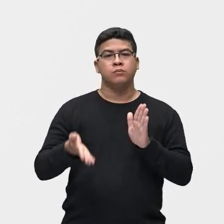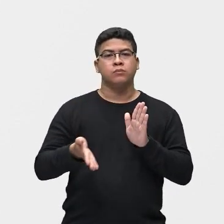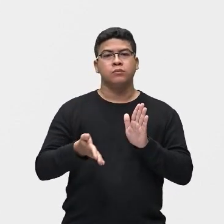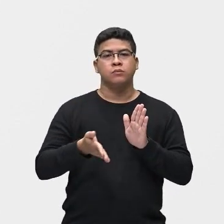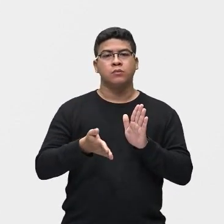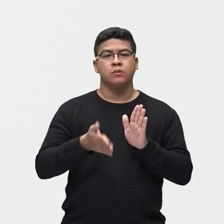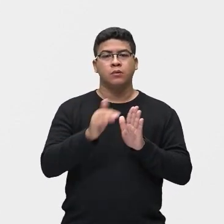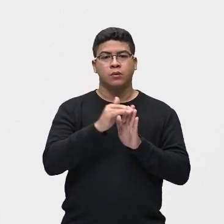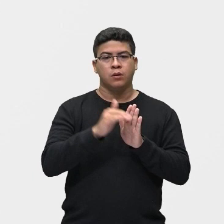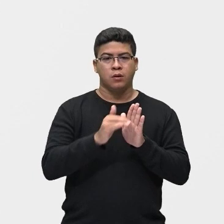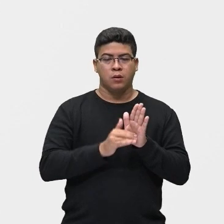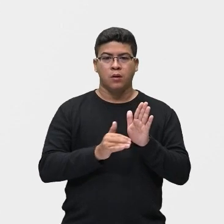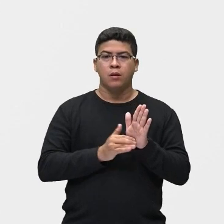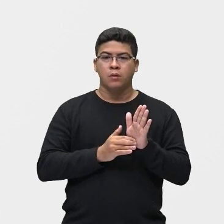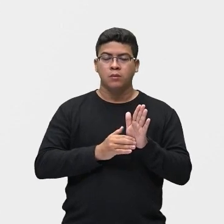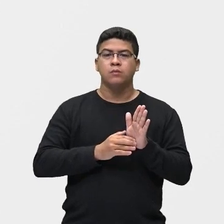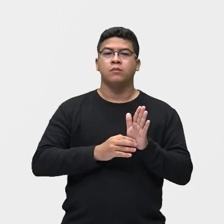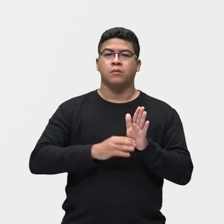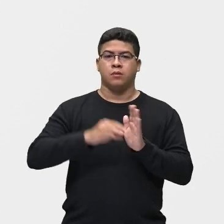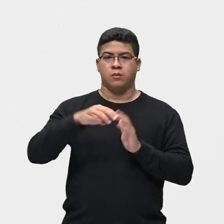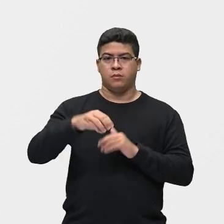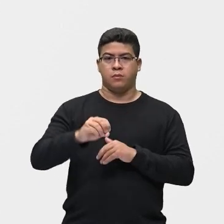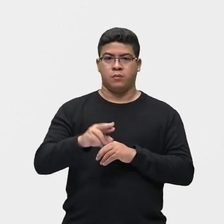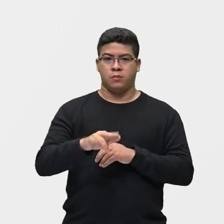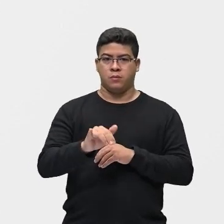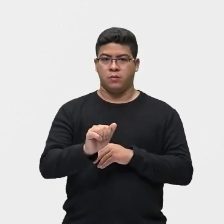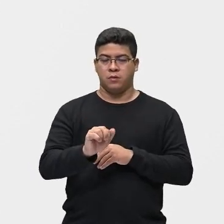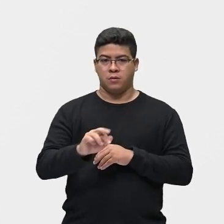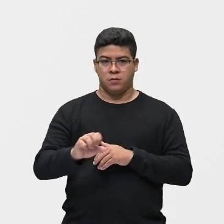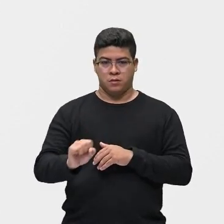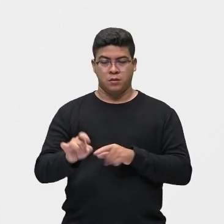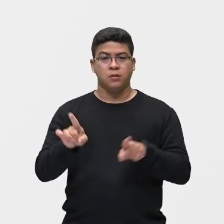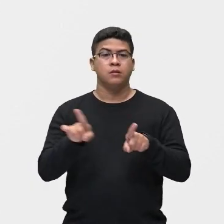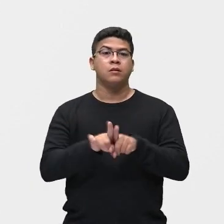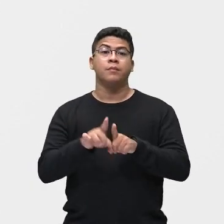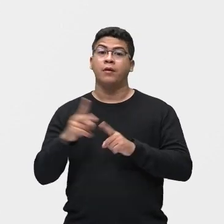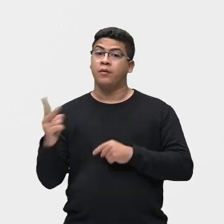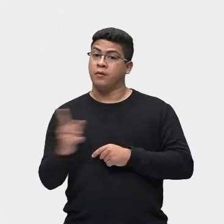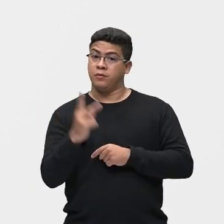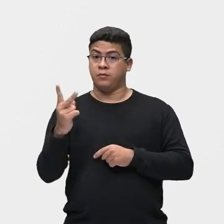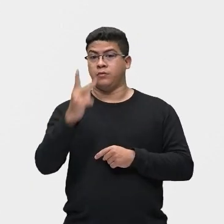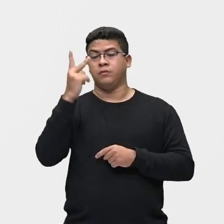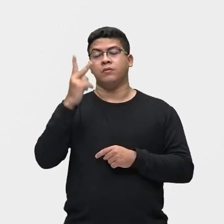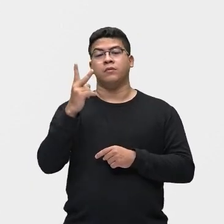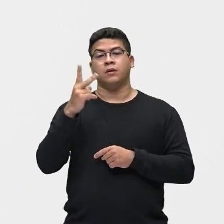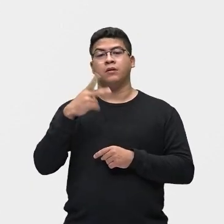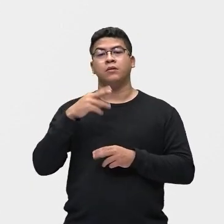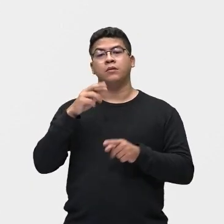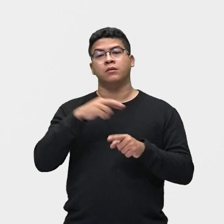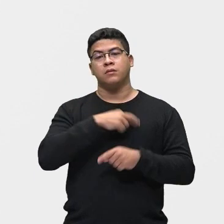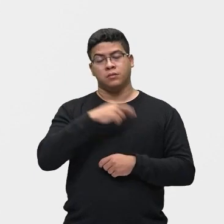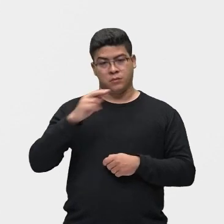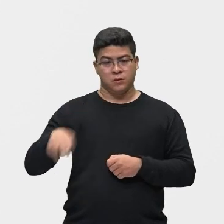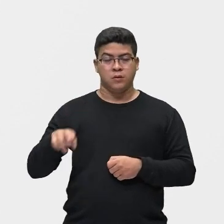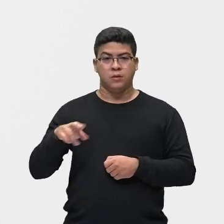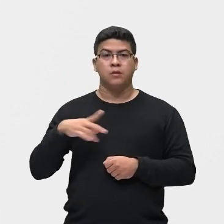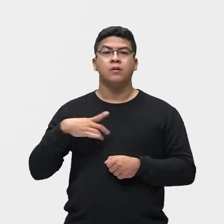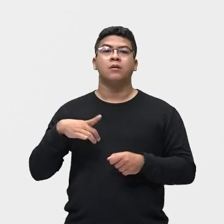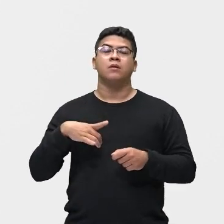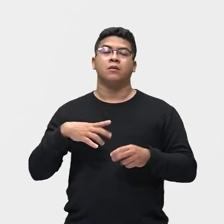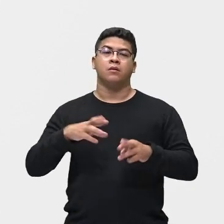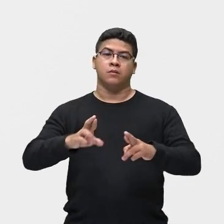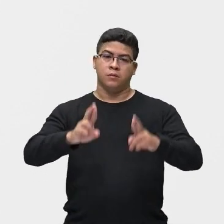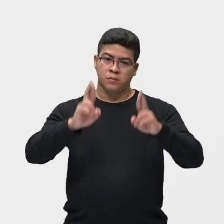cartela, e os valores religiosos como o amor, a compaixão, o respeito,